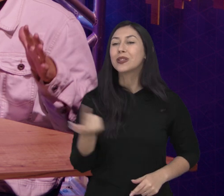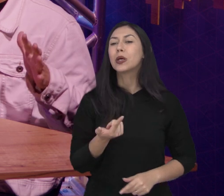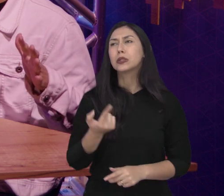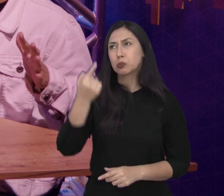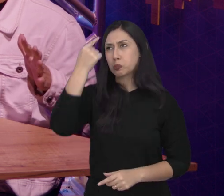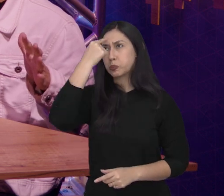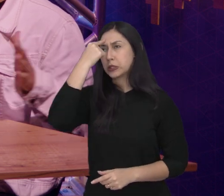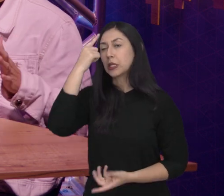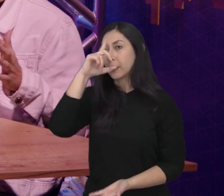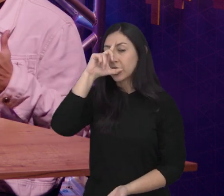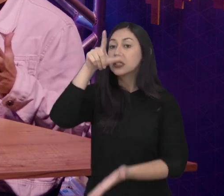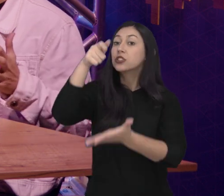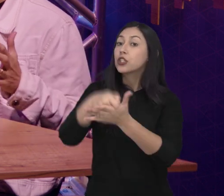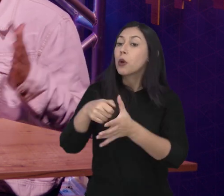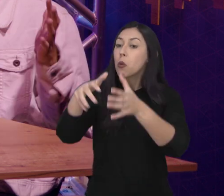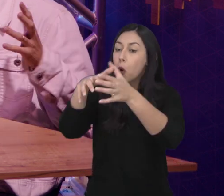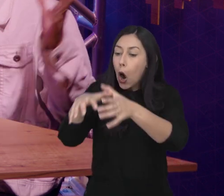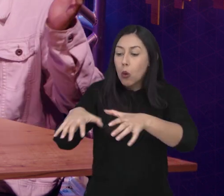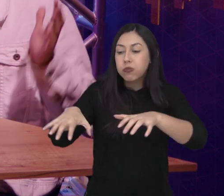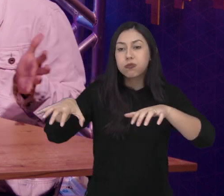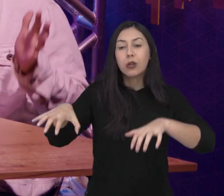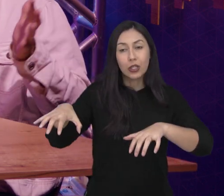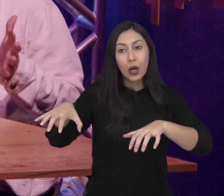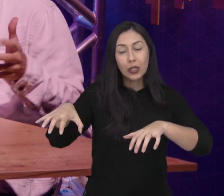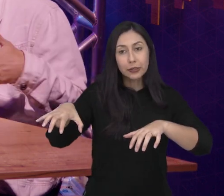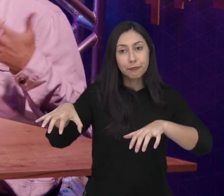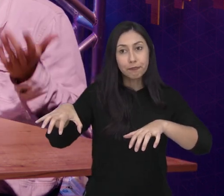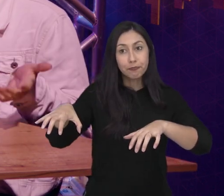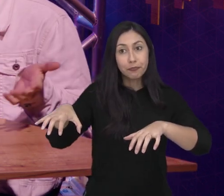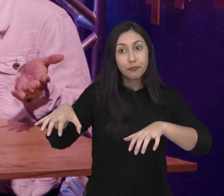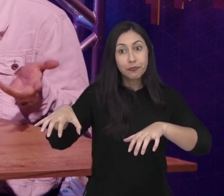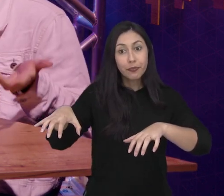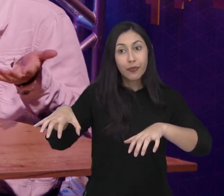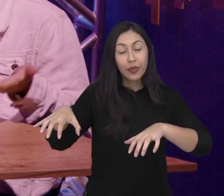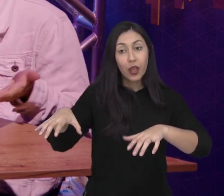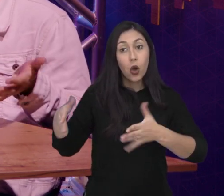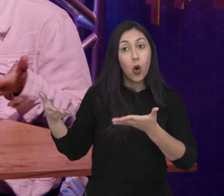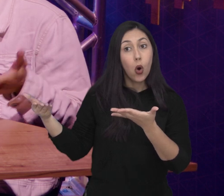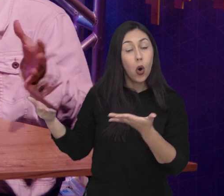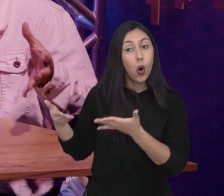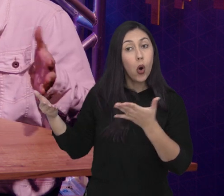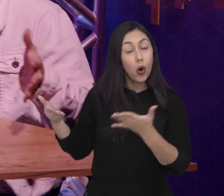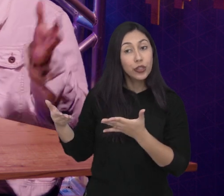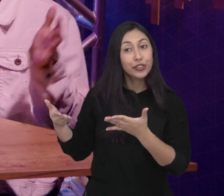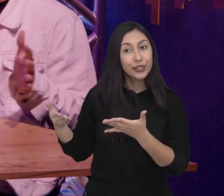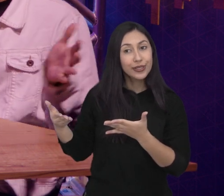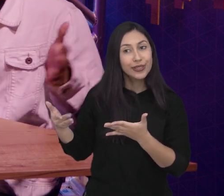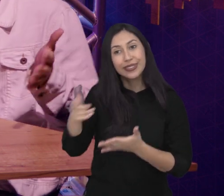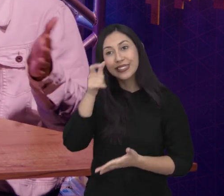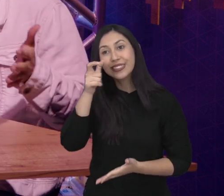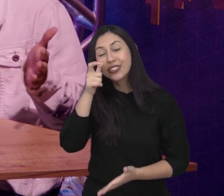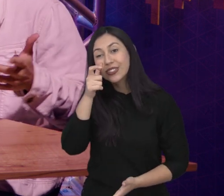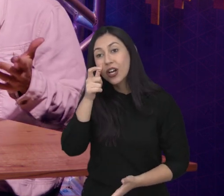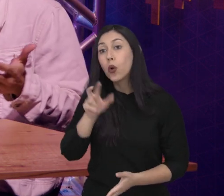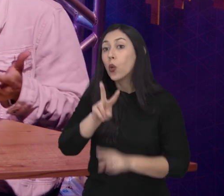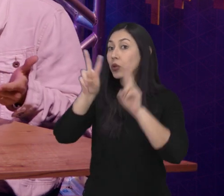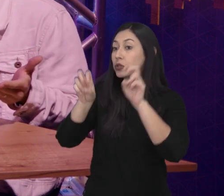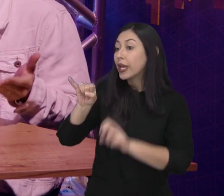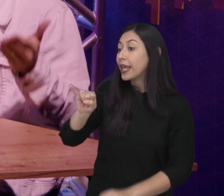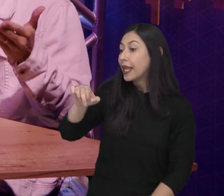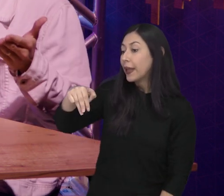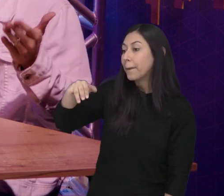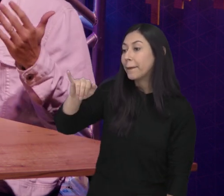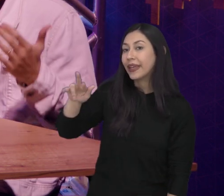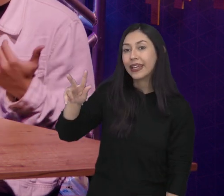esse episódio, na verdade, ele vai ser dividido em dois, E nesse episódio que você está assistindo agora, a gente vai falar